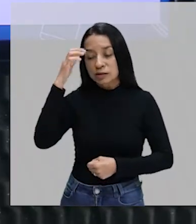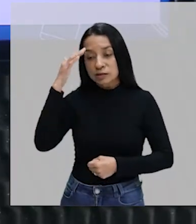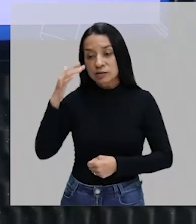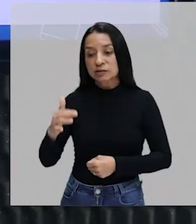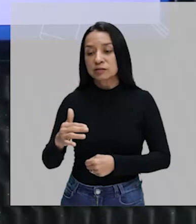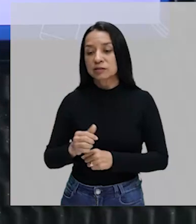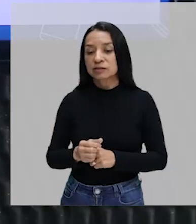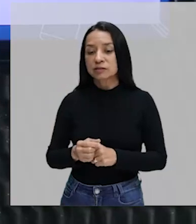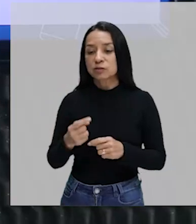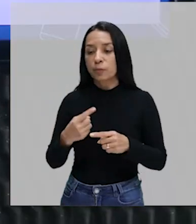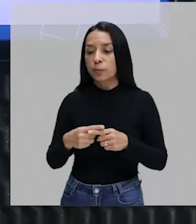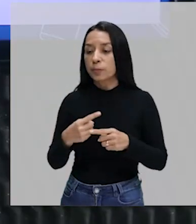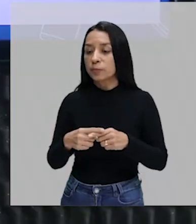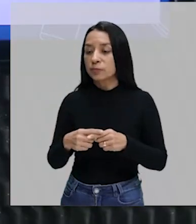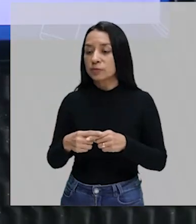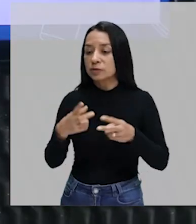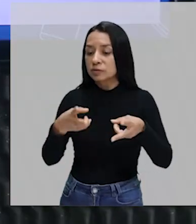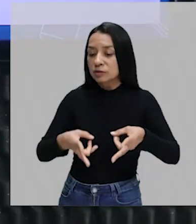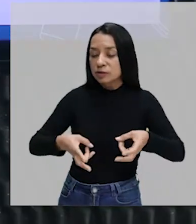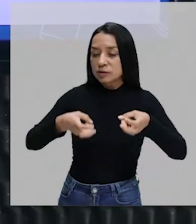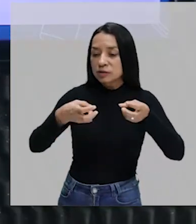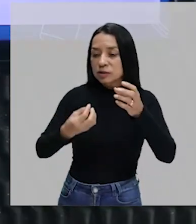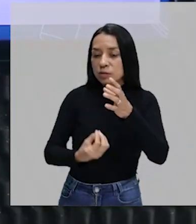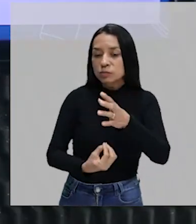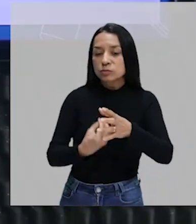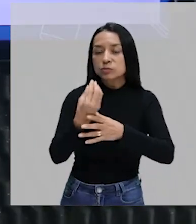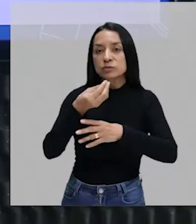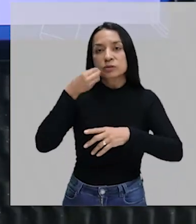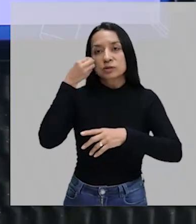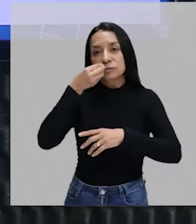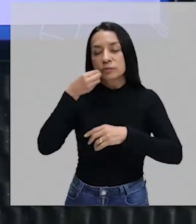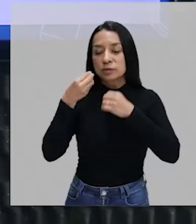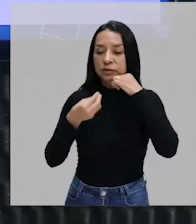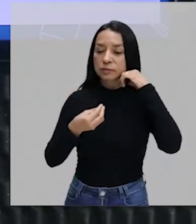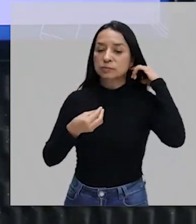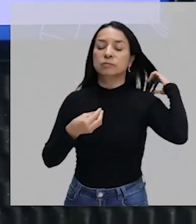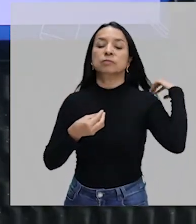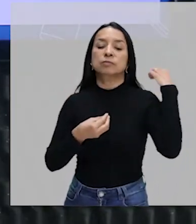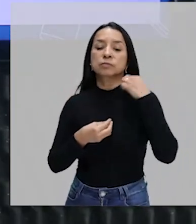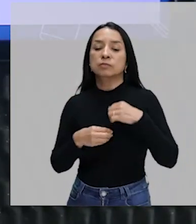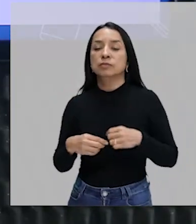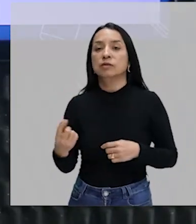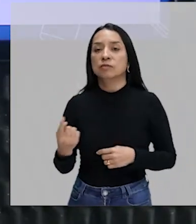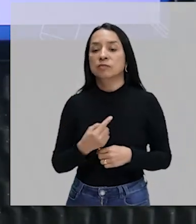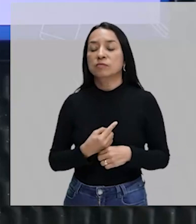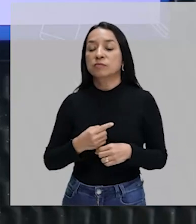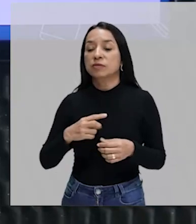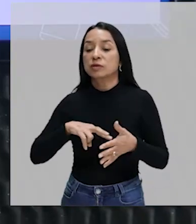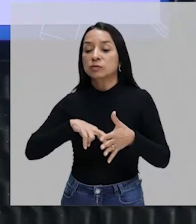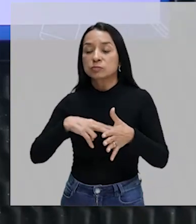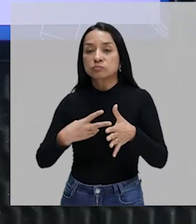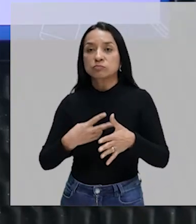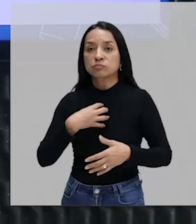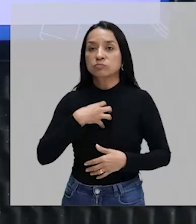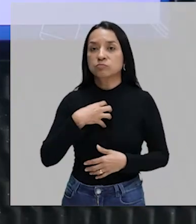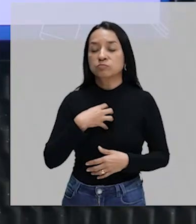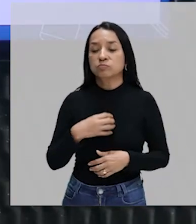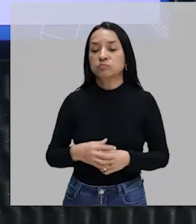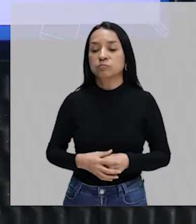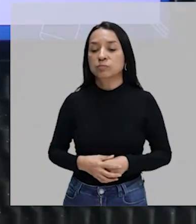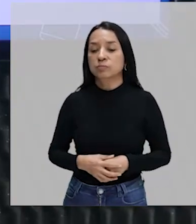aquisição deriva da experiência. O conhecimento vem da experiência sensível, vem dos sentidos. Ele é,